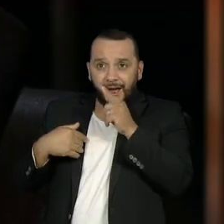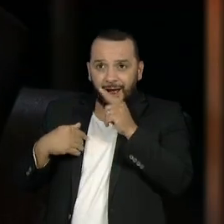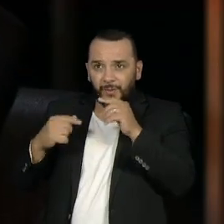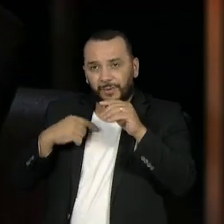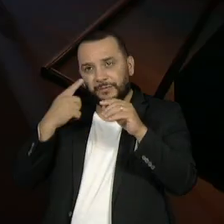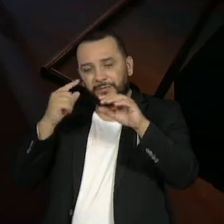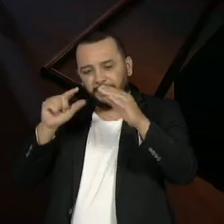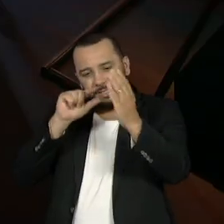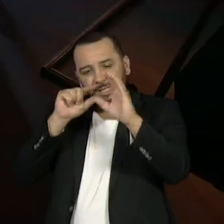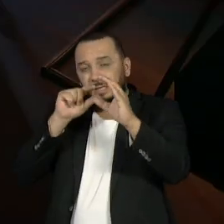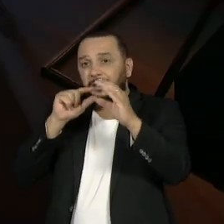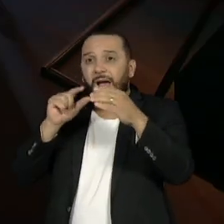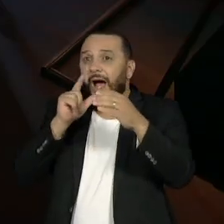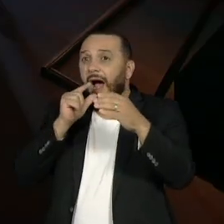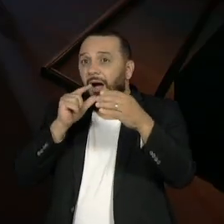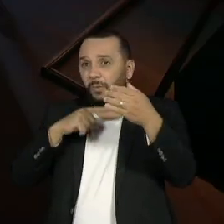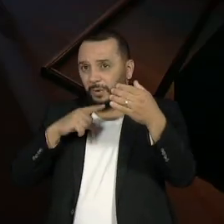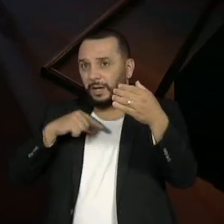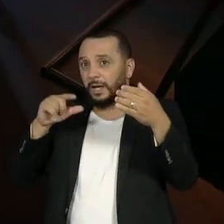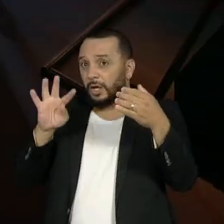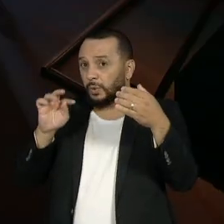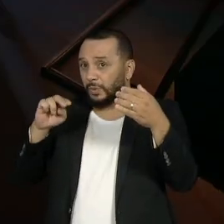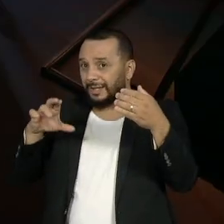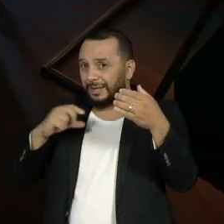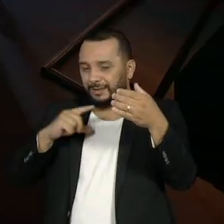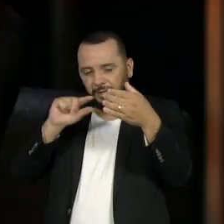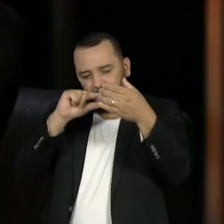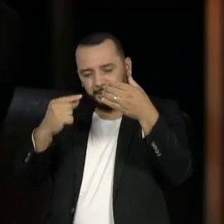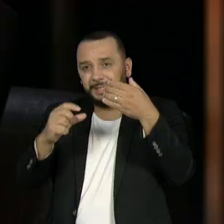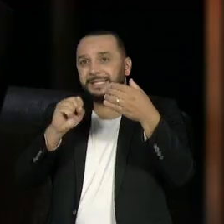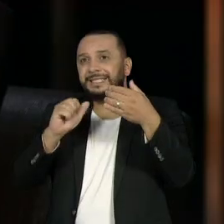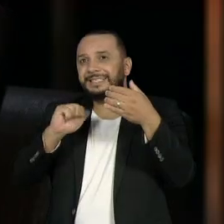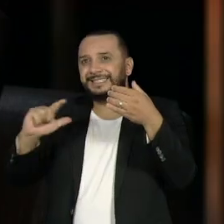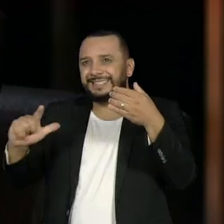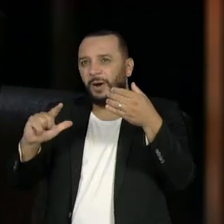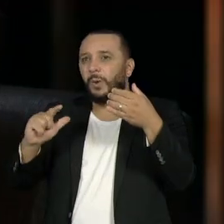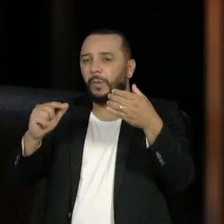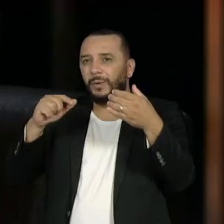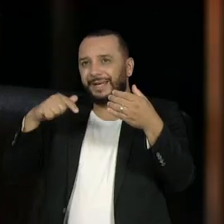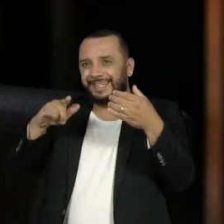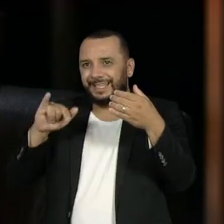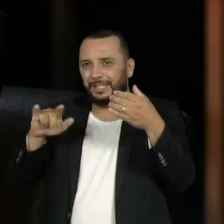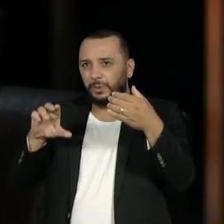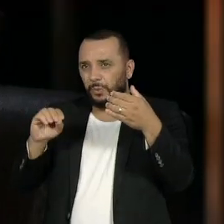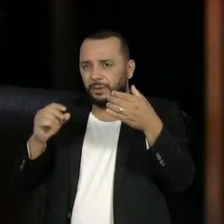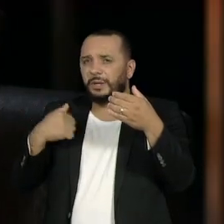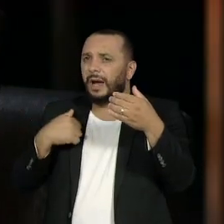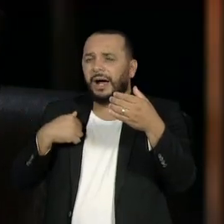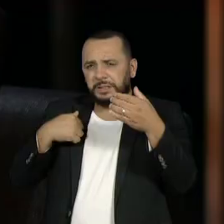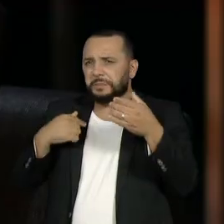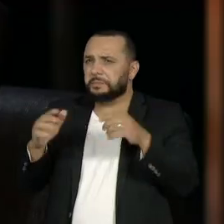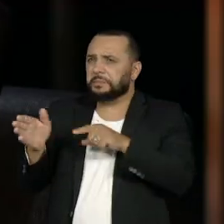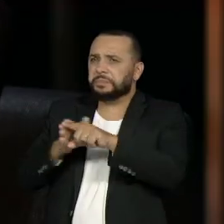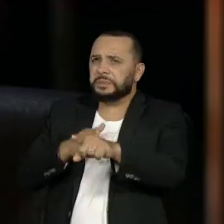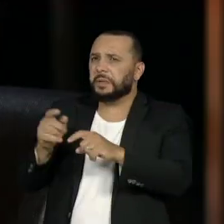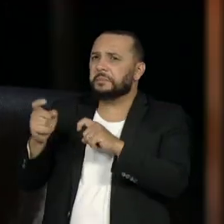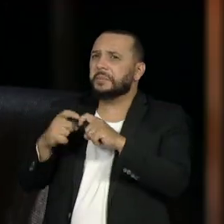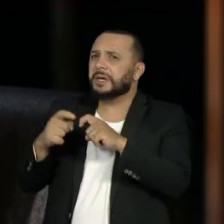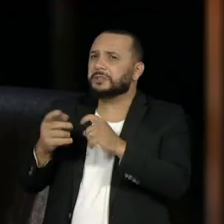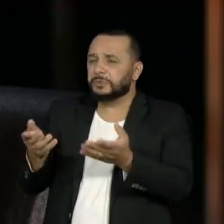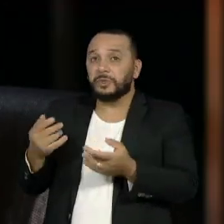ali saúde e 500 eu faço história biológica mas não sou bióloga né E aí fomos perguntar para os médicos que nós achamos